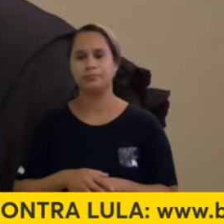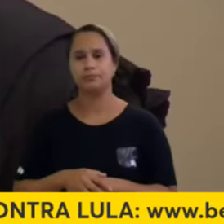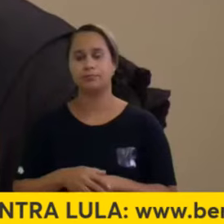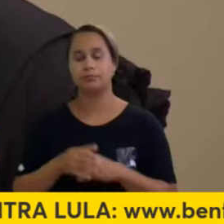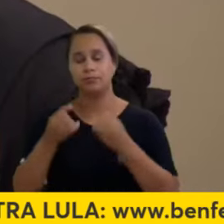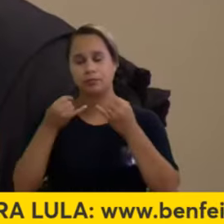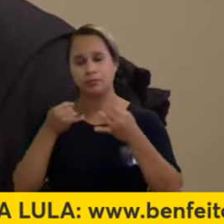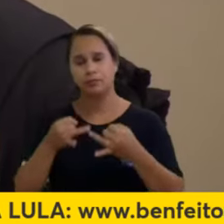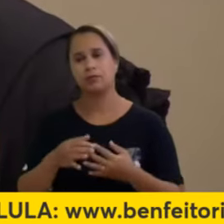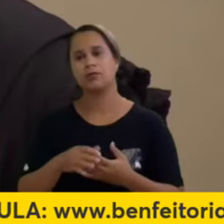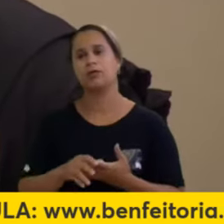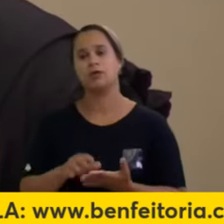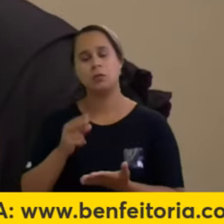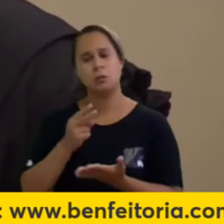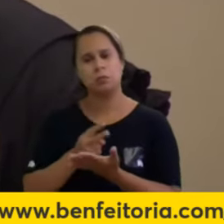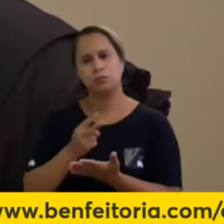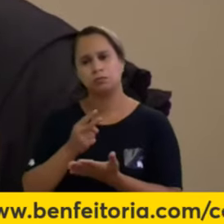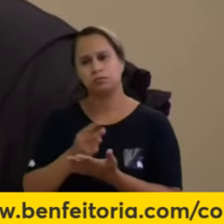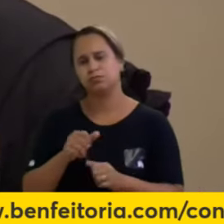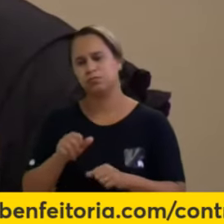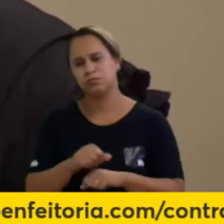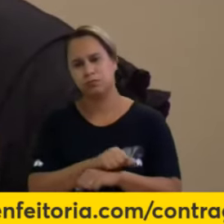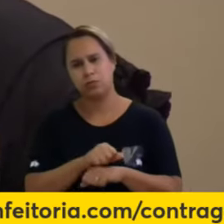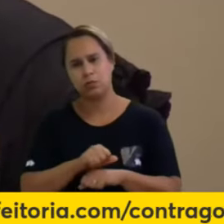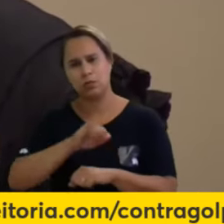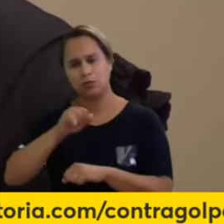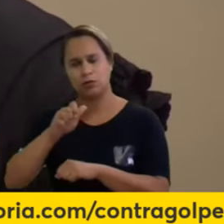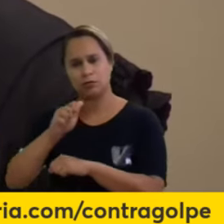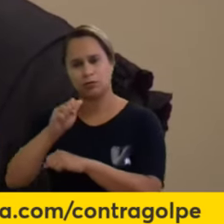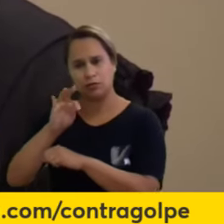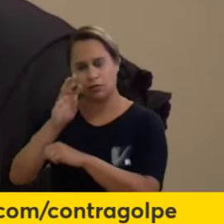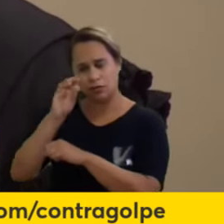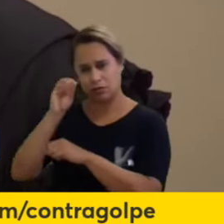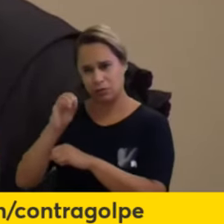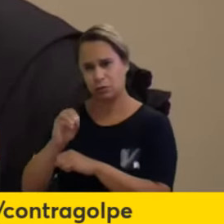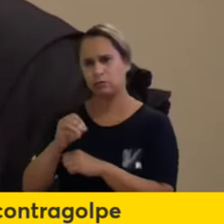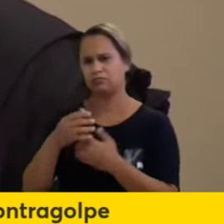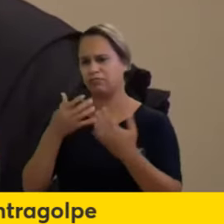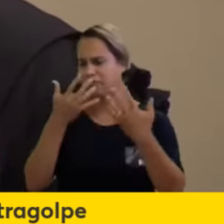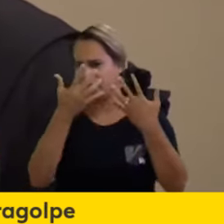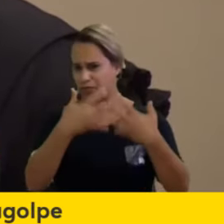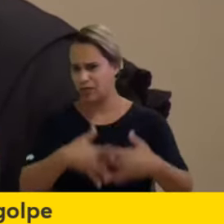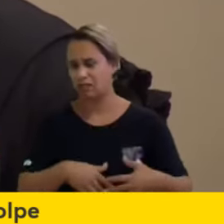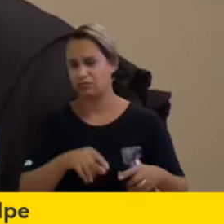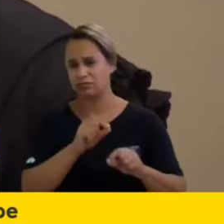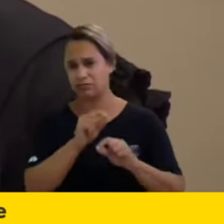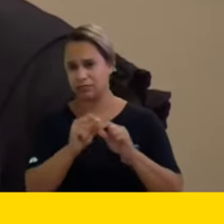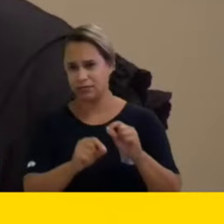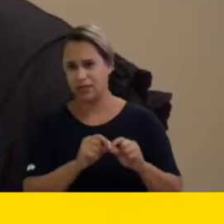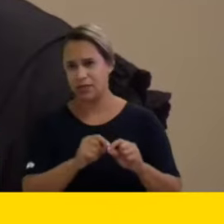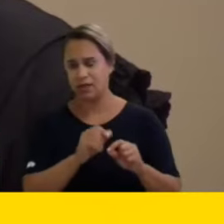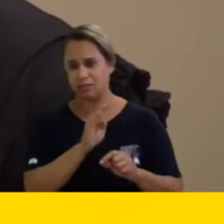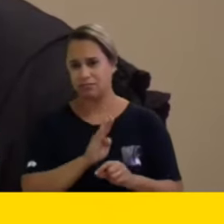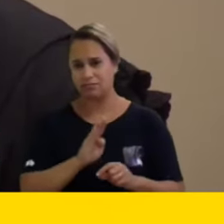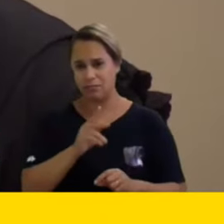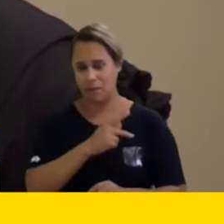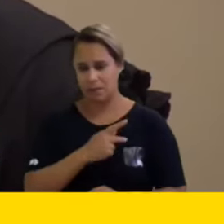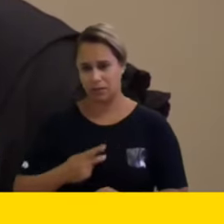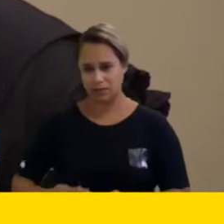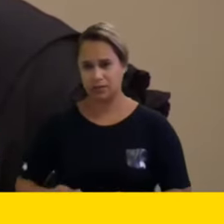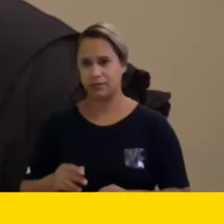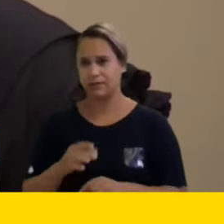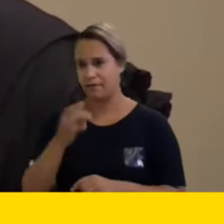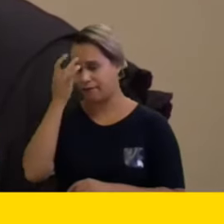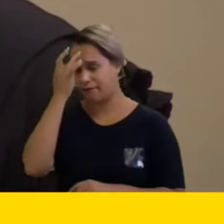decorrente da operação lava-jato da frustrada candidatura presidencial e posterior e frutífera eleição Legislativa de São Paulo não se cuidou de eleição fácil